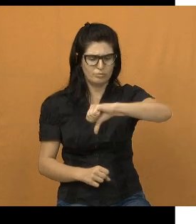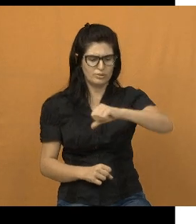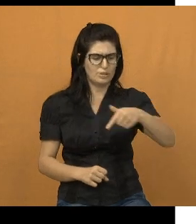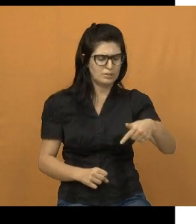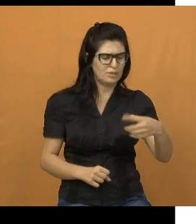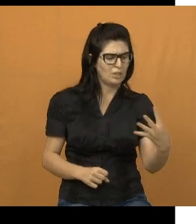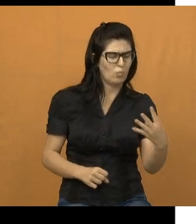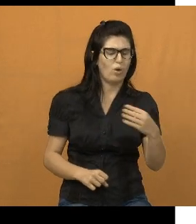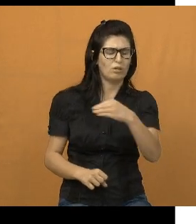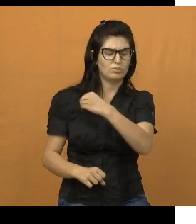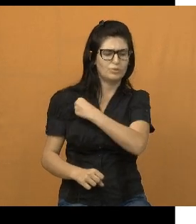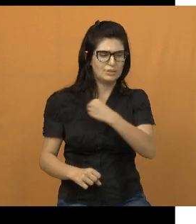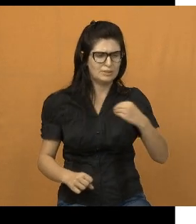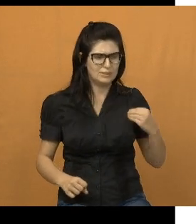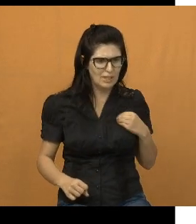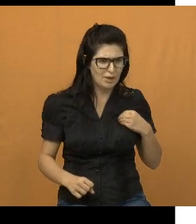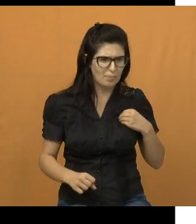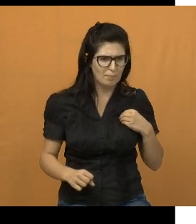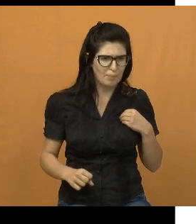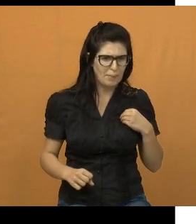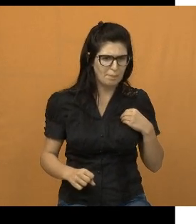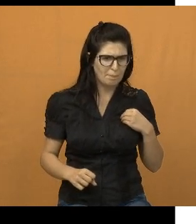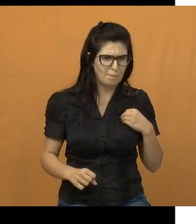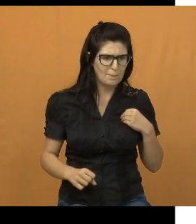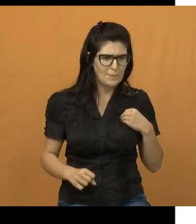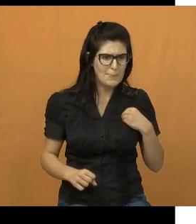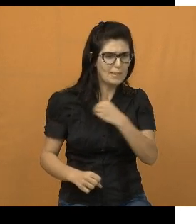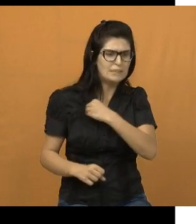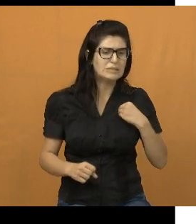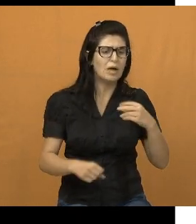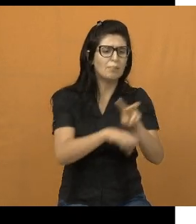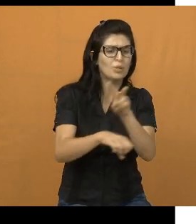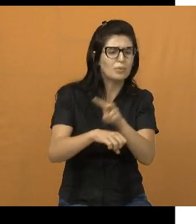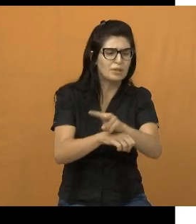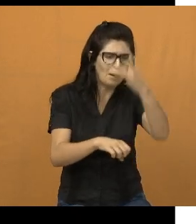986.974 exames dentre esses citados.